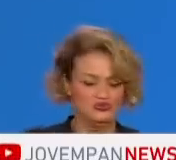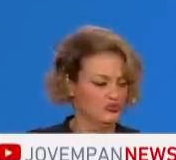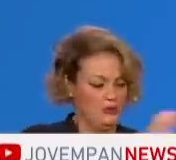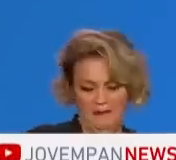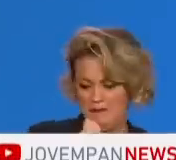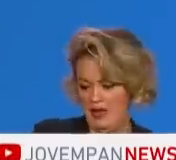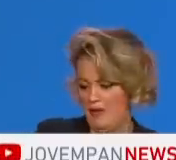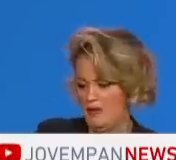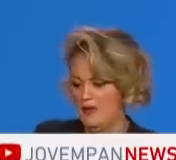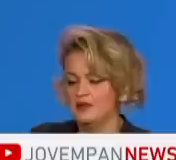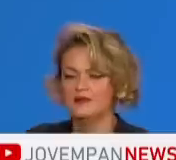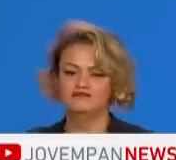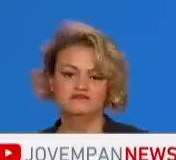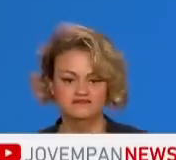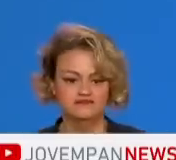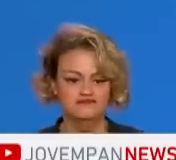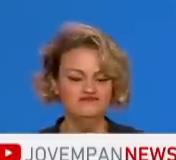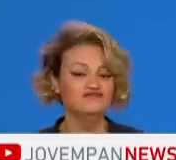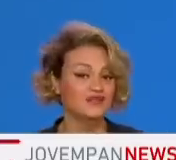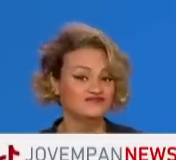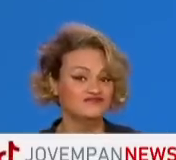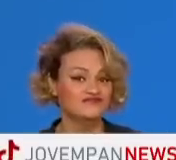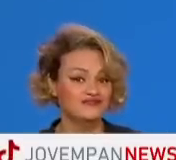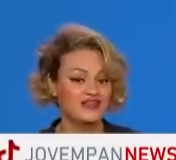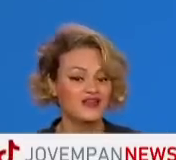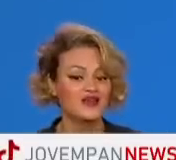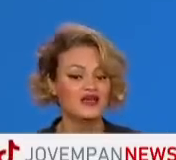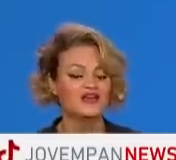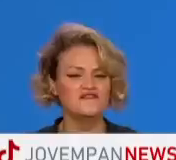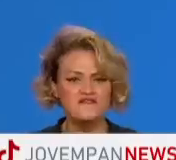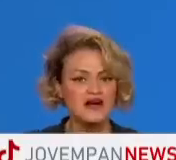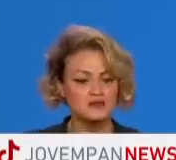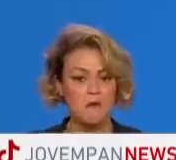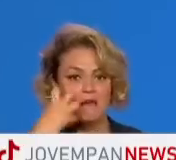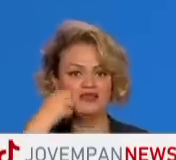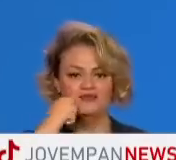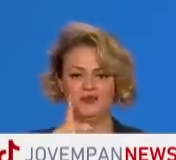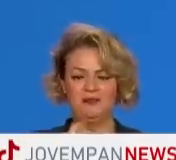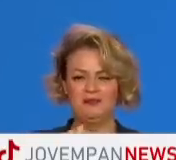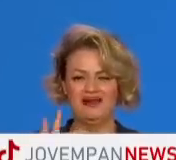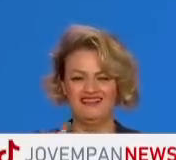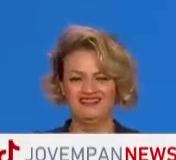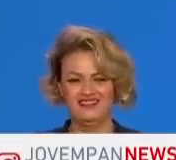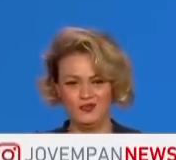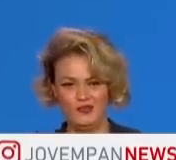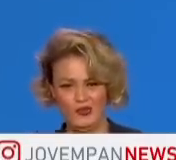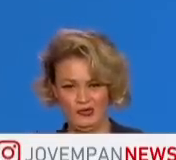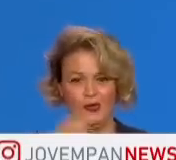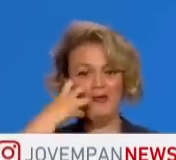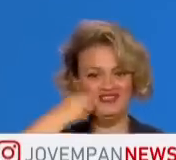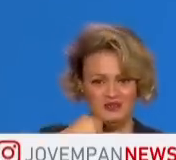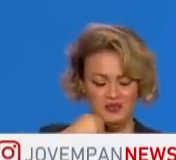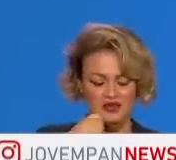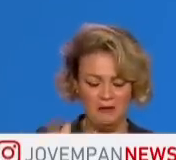dívida pública. Ou seja, nós nos desfizemos do nosso patrimônio, o nosso patrimônio ficou menor e